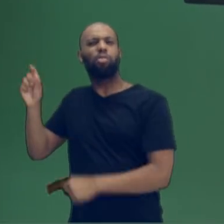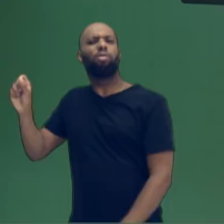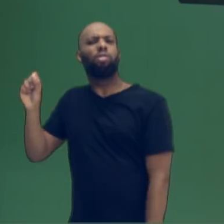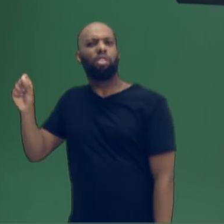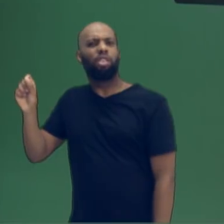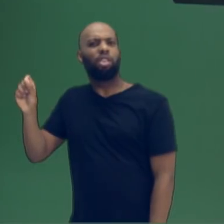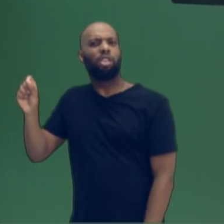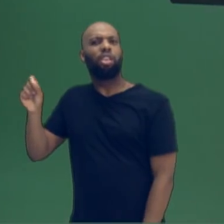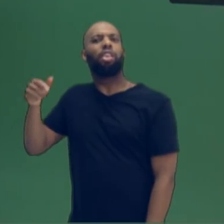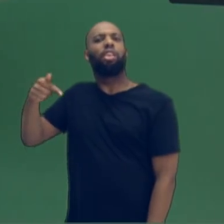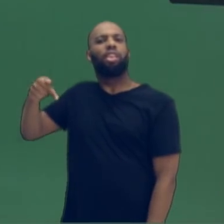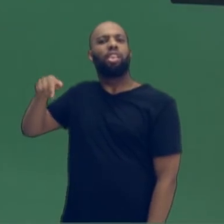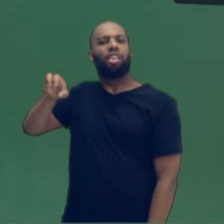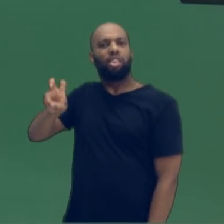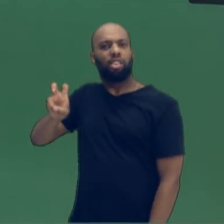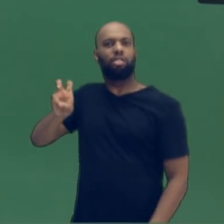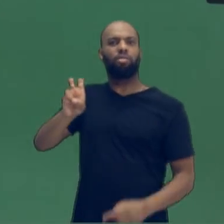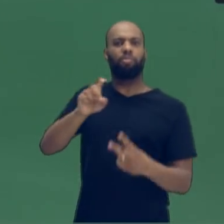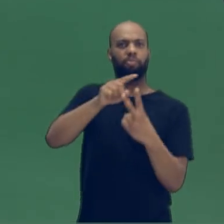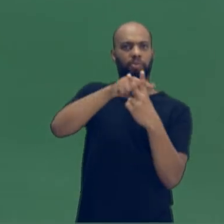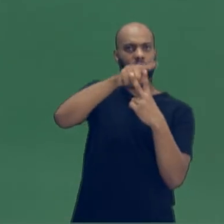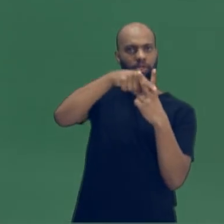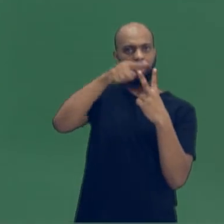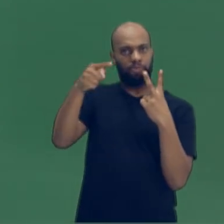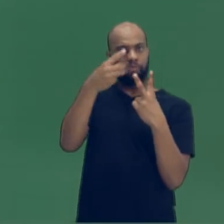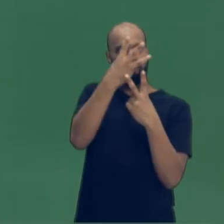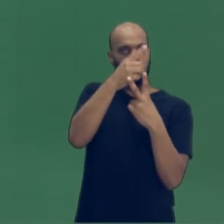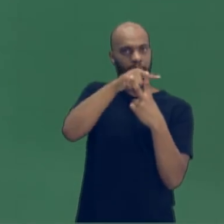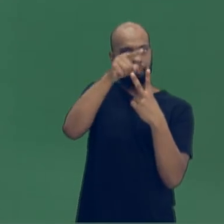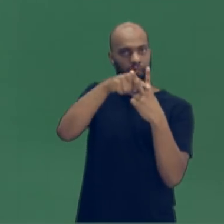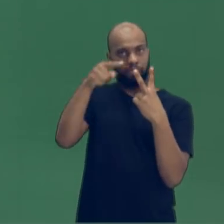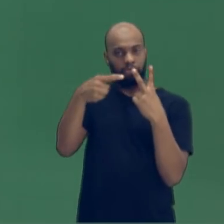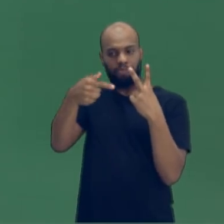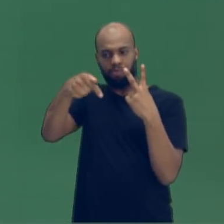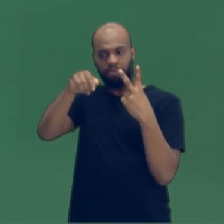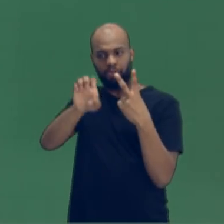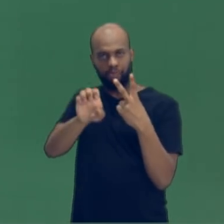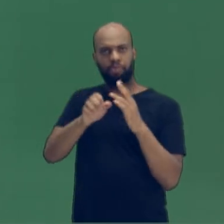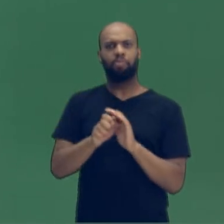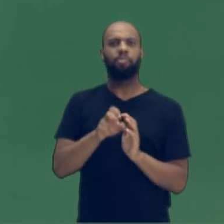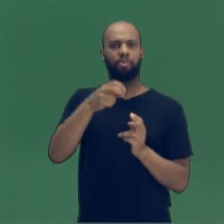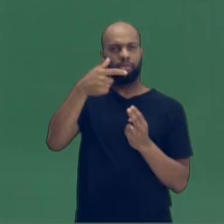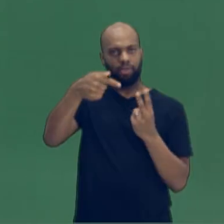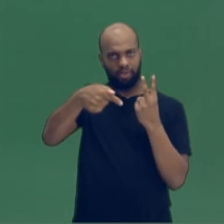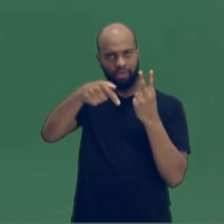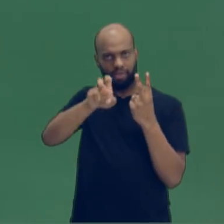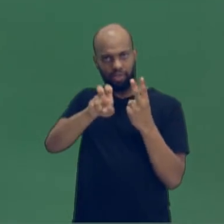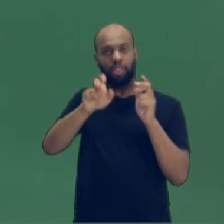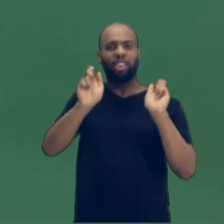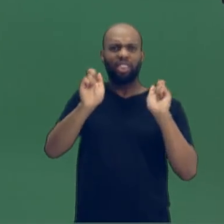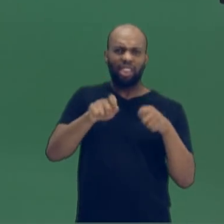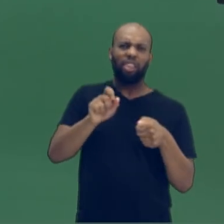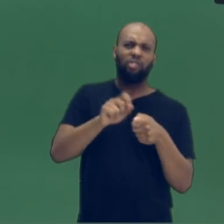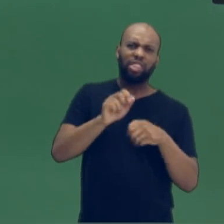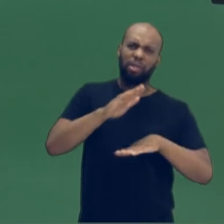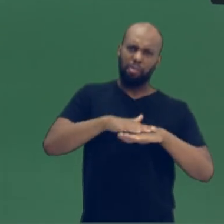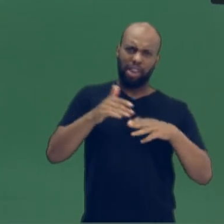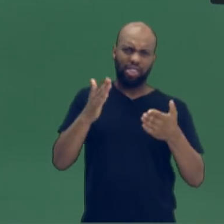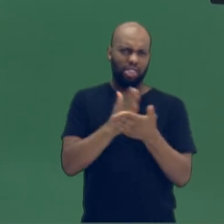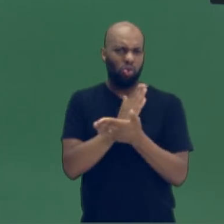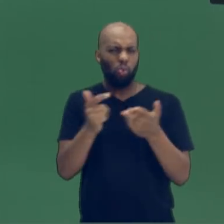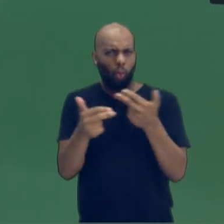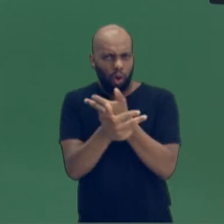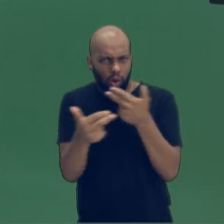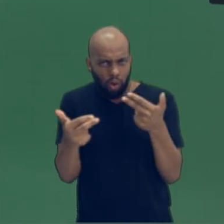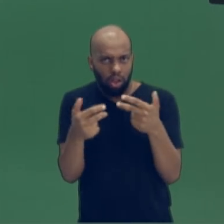em 75. Podemos fazer mais alguma coisa nessa expressão? Né? Lembram que há